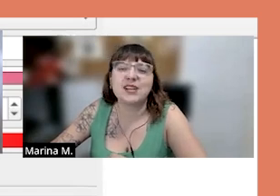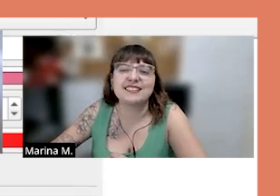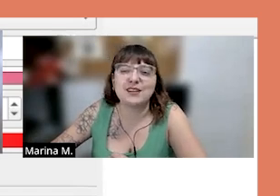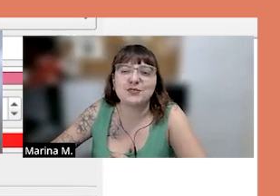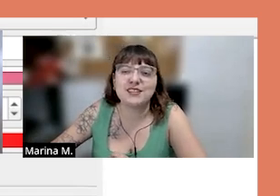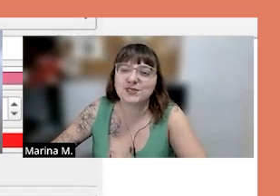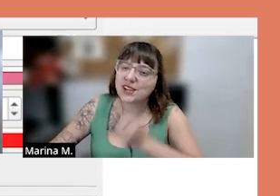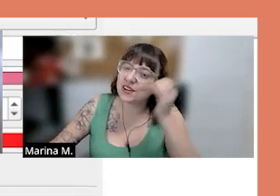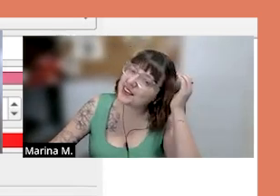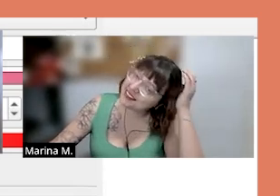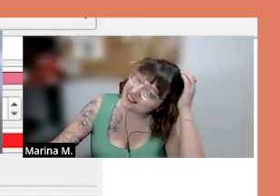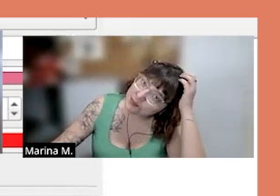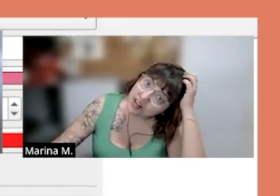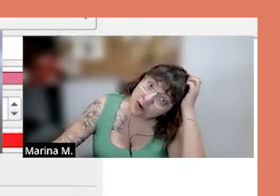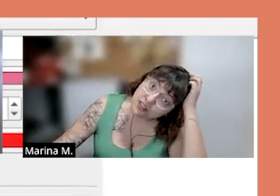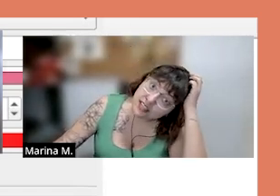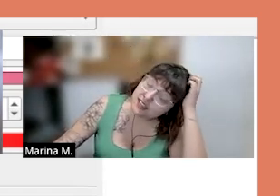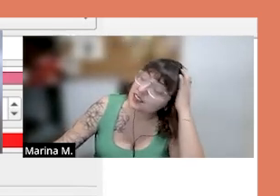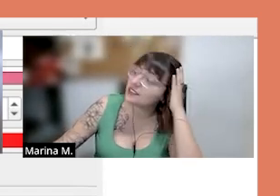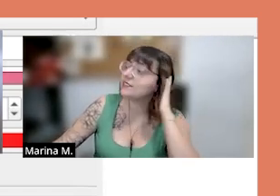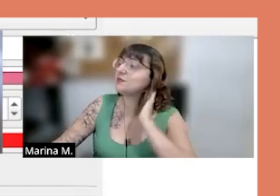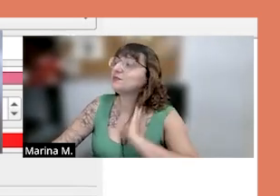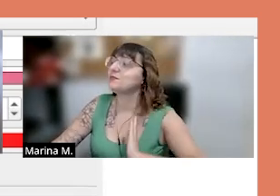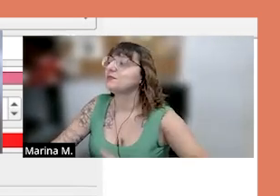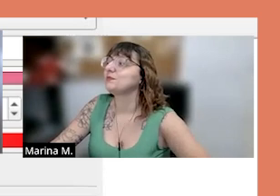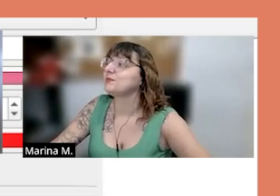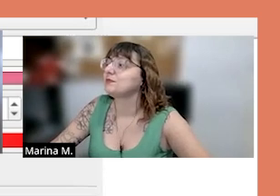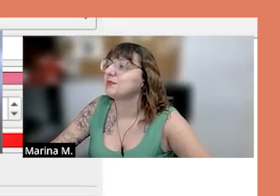Não era intervalo fixo e agora vai demorar horrores.